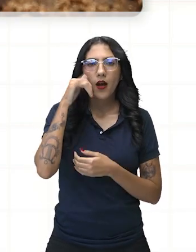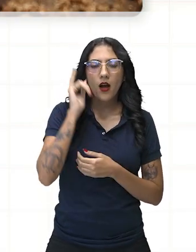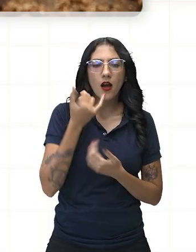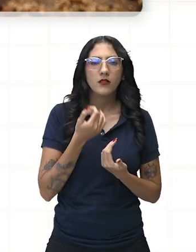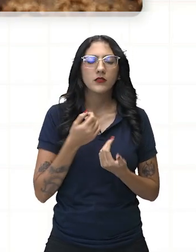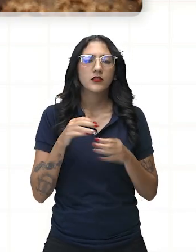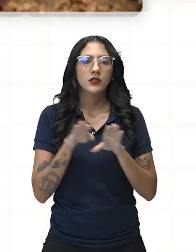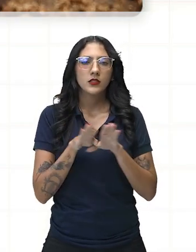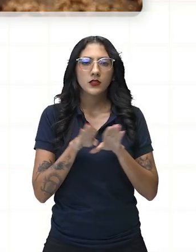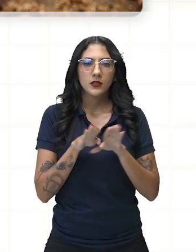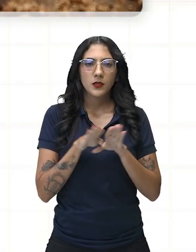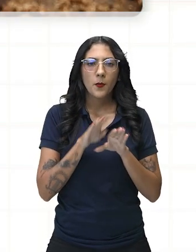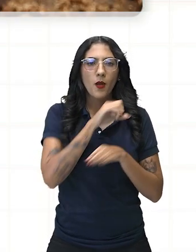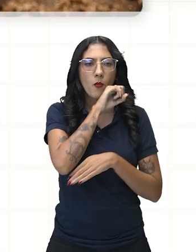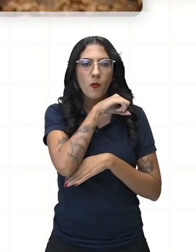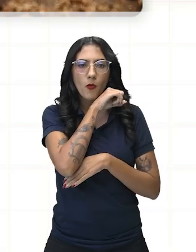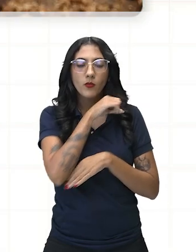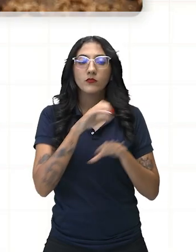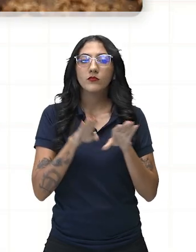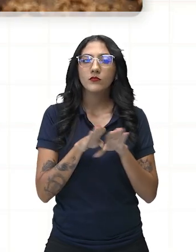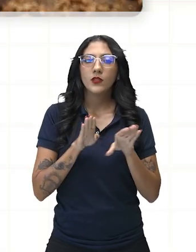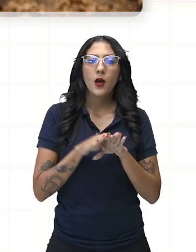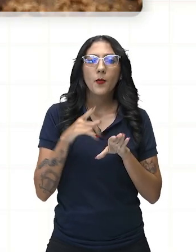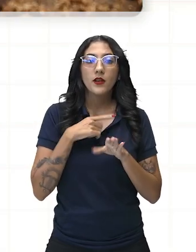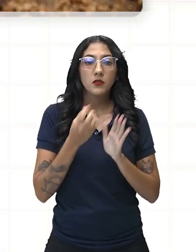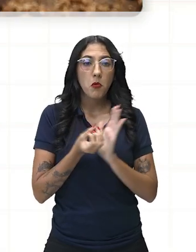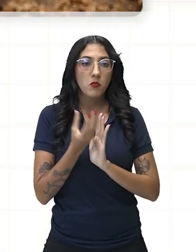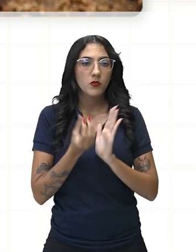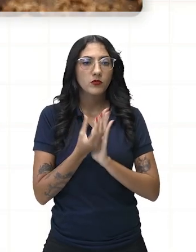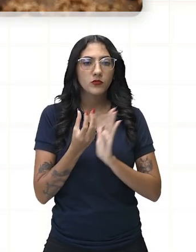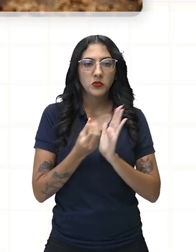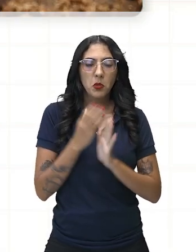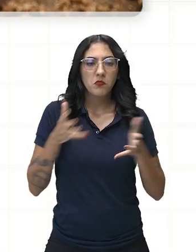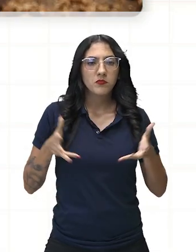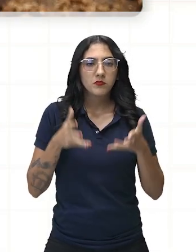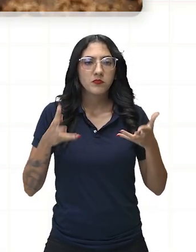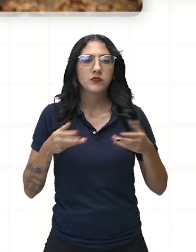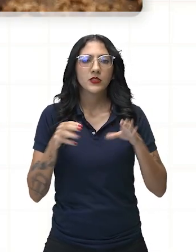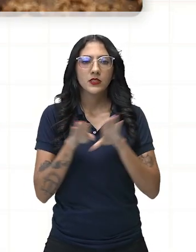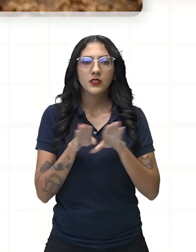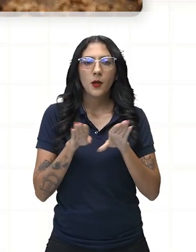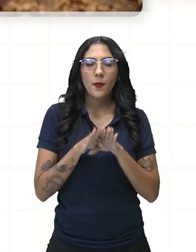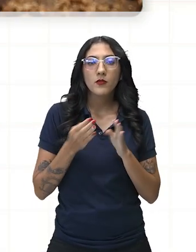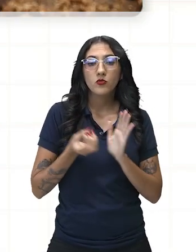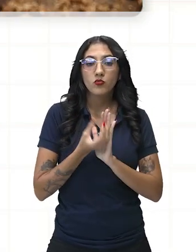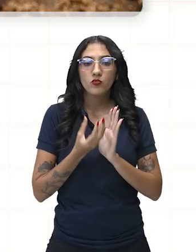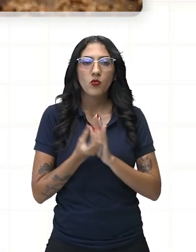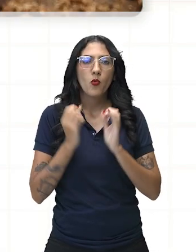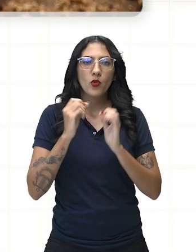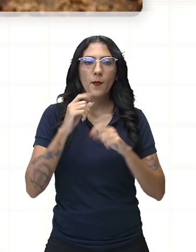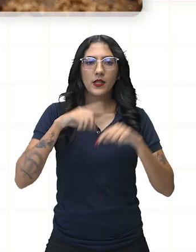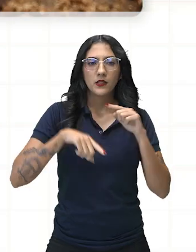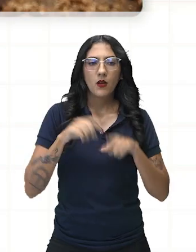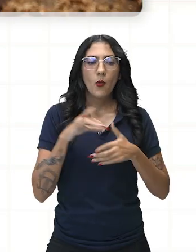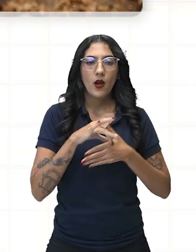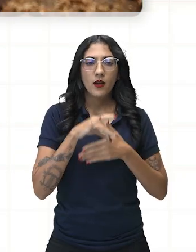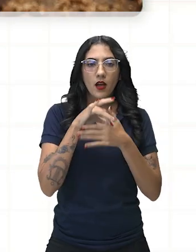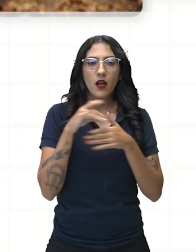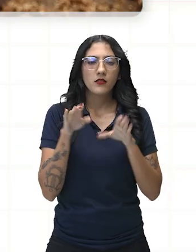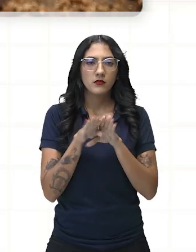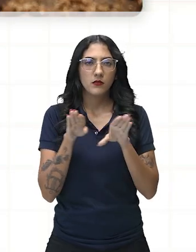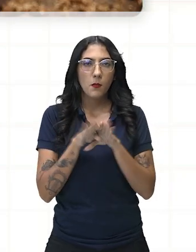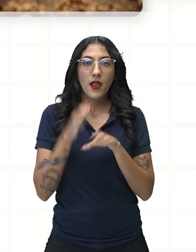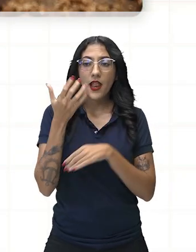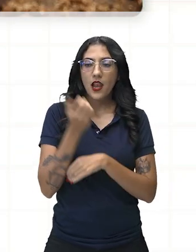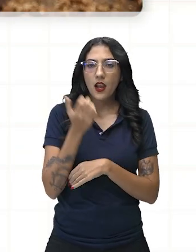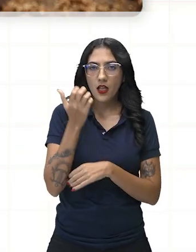e recebe destaque ali com a produção intensiva para atender a demanda de carne e leite da população do